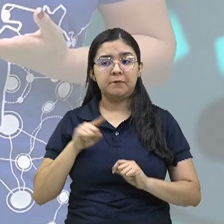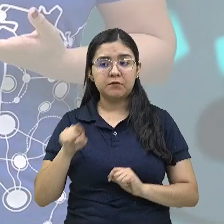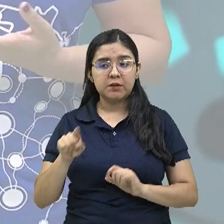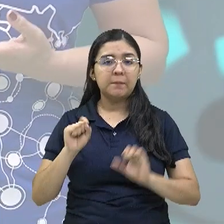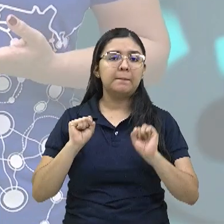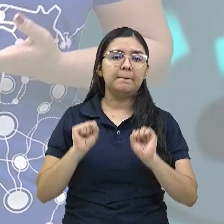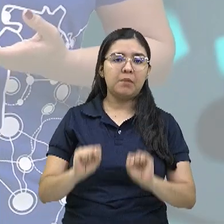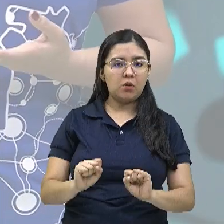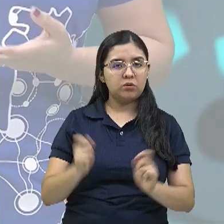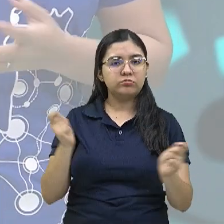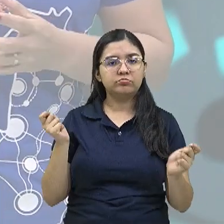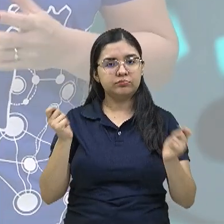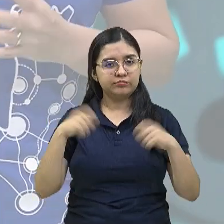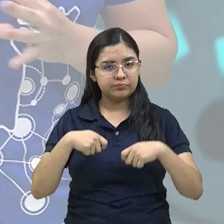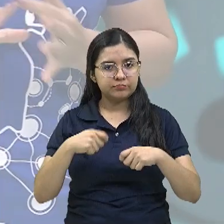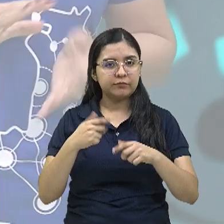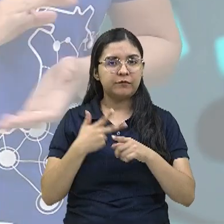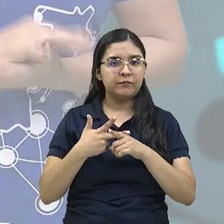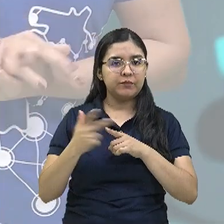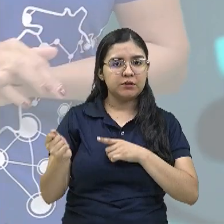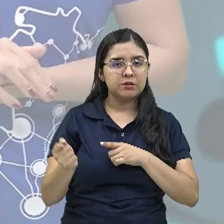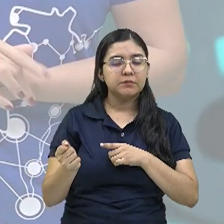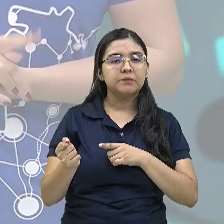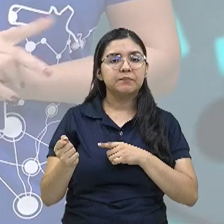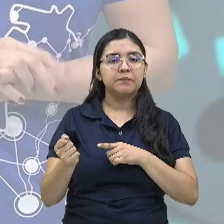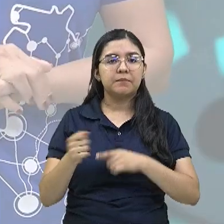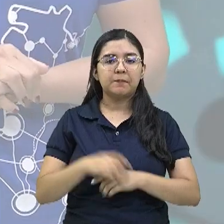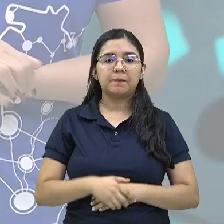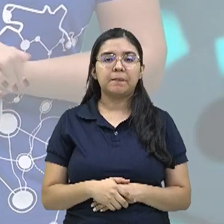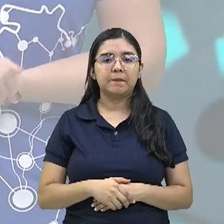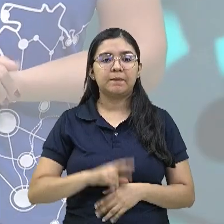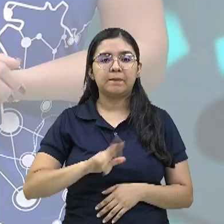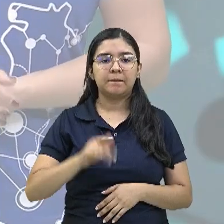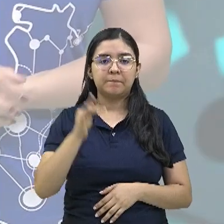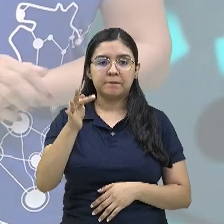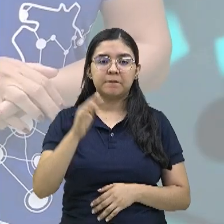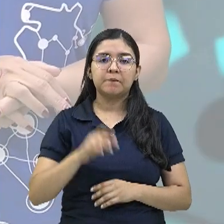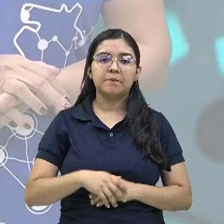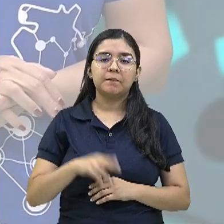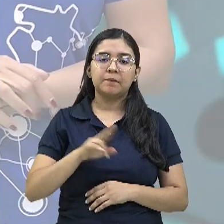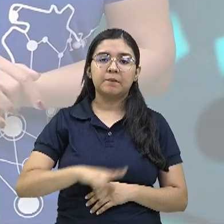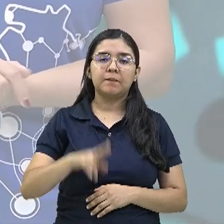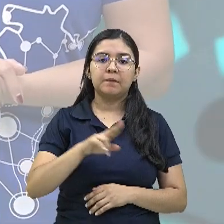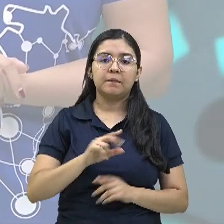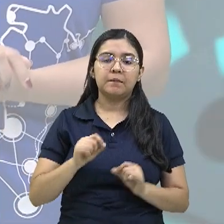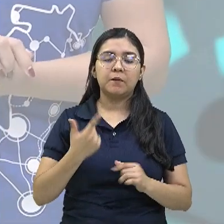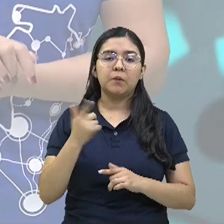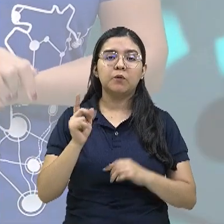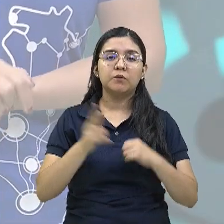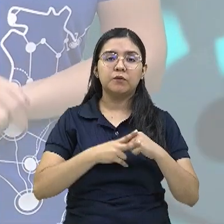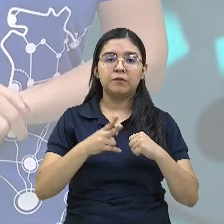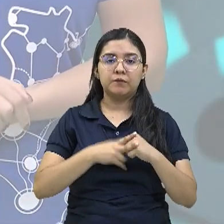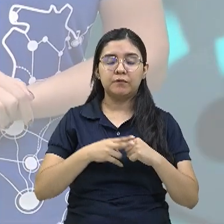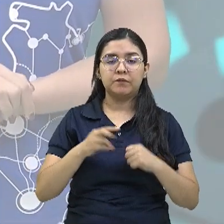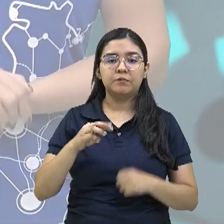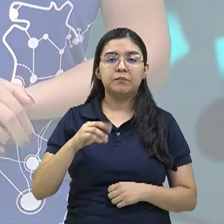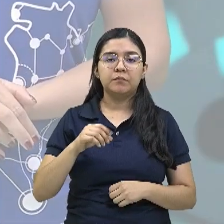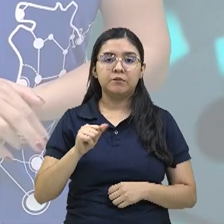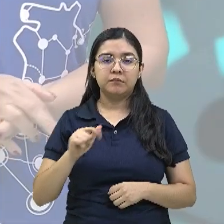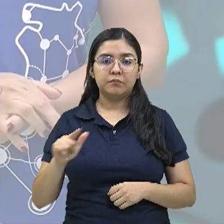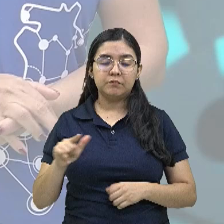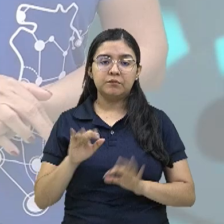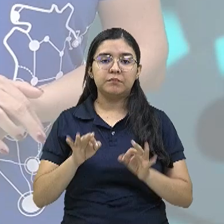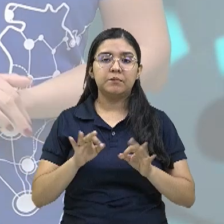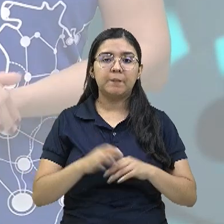pode ganhar, ok? Não é aqui no caso futuro que você utilizaria outros verbos modais,